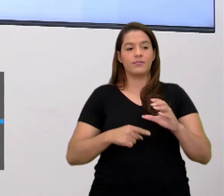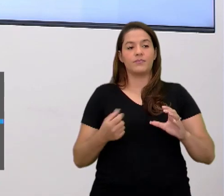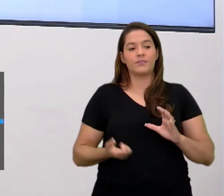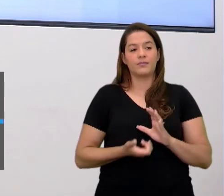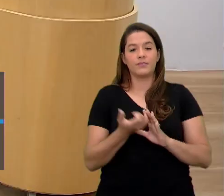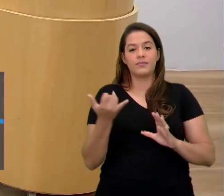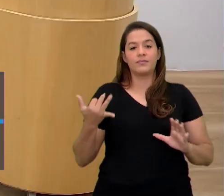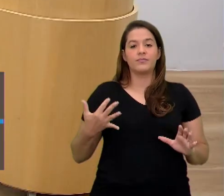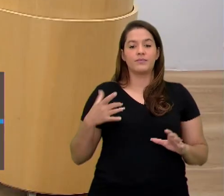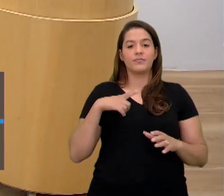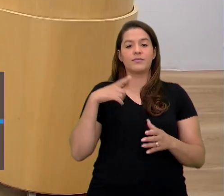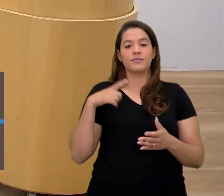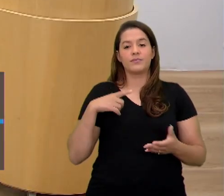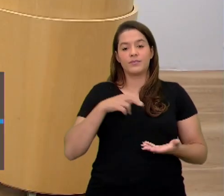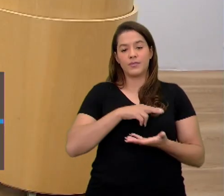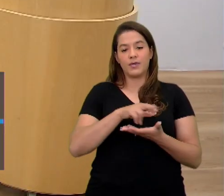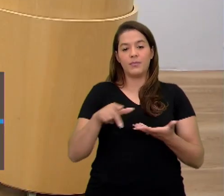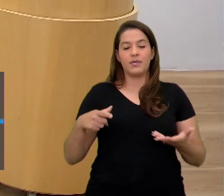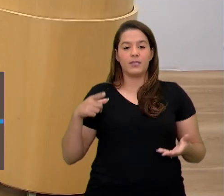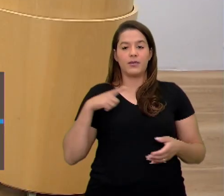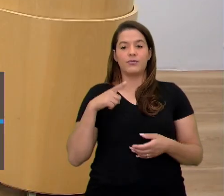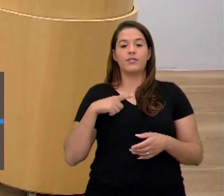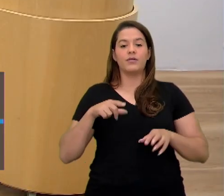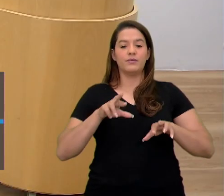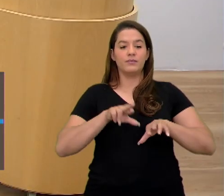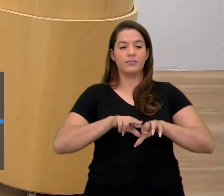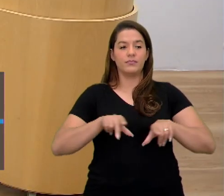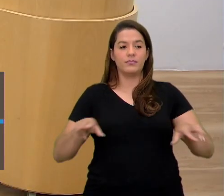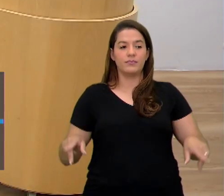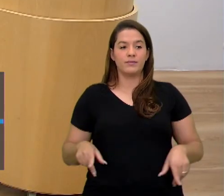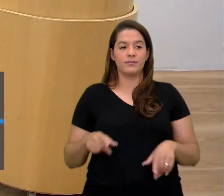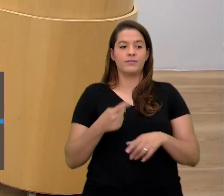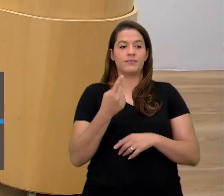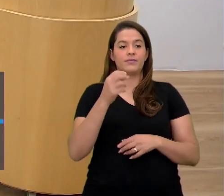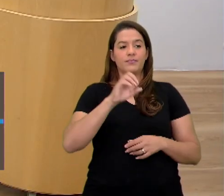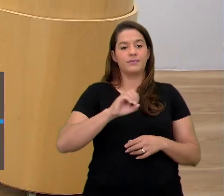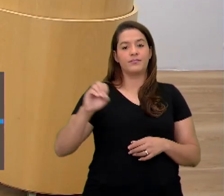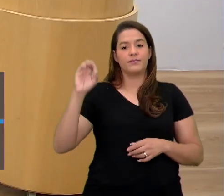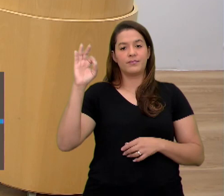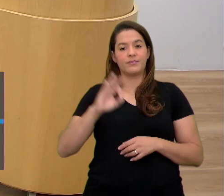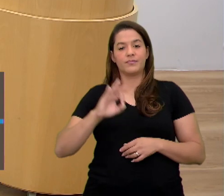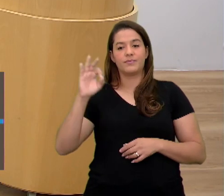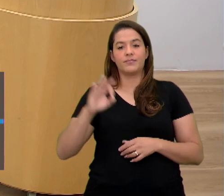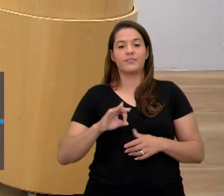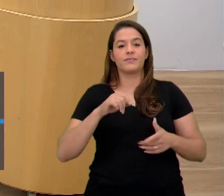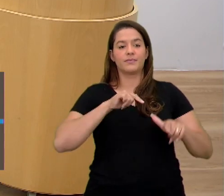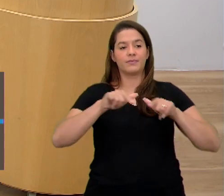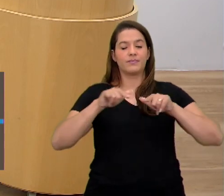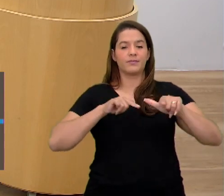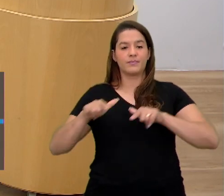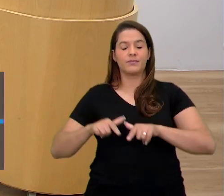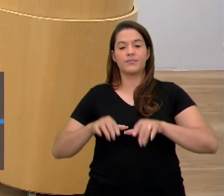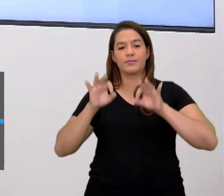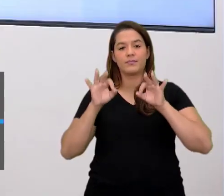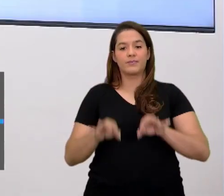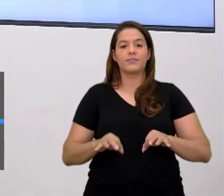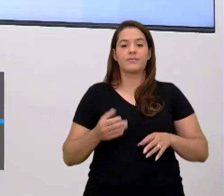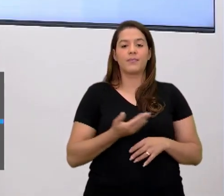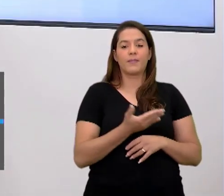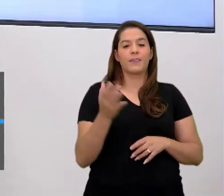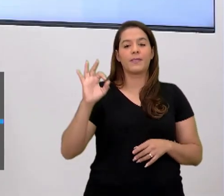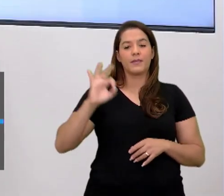obter 100% de pessoas ocupadas, 100% de pessoas que têm trabalho, que é o ideal. Ou seja, taxa